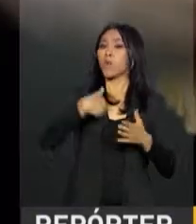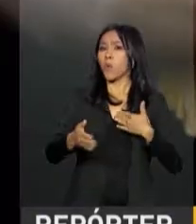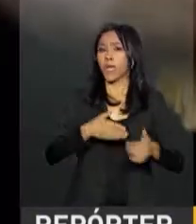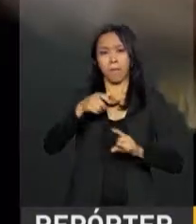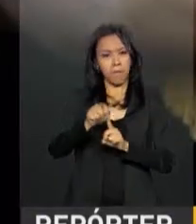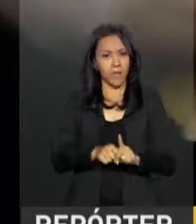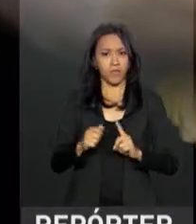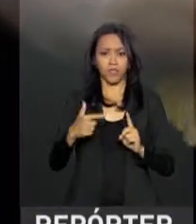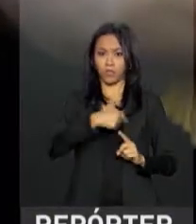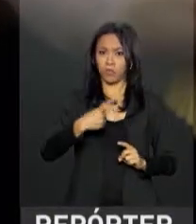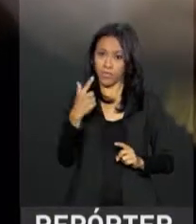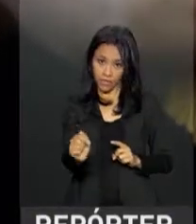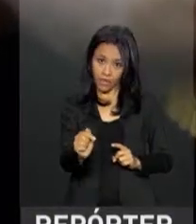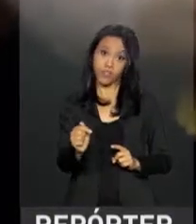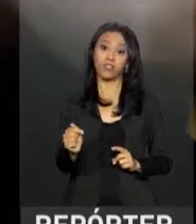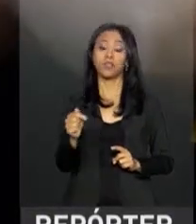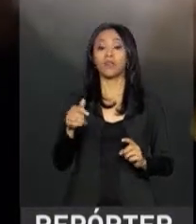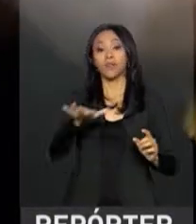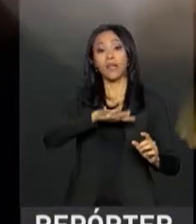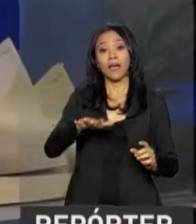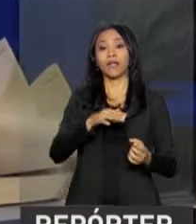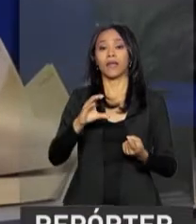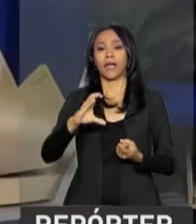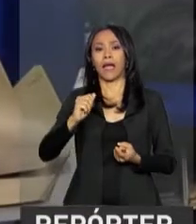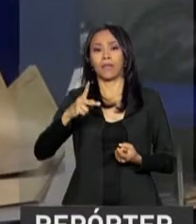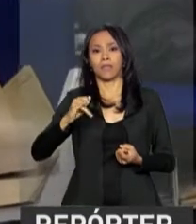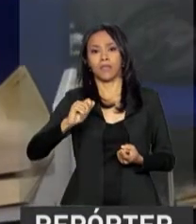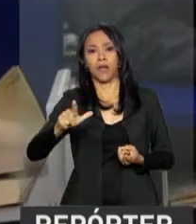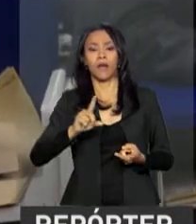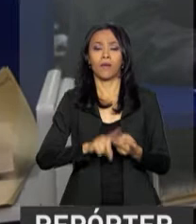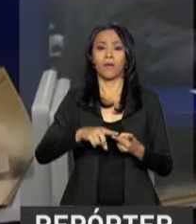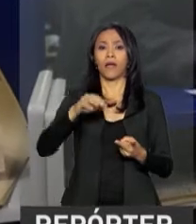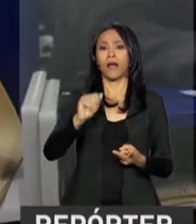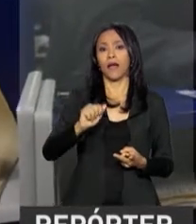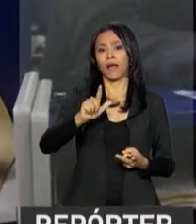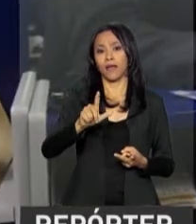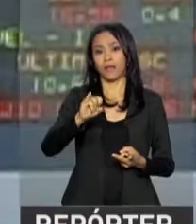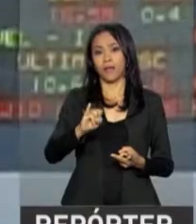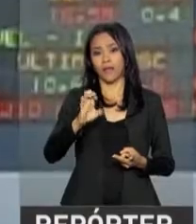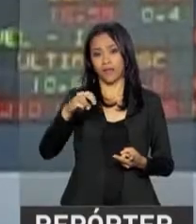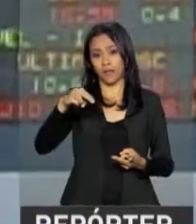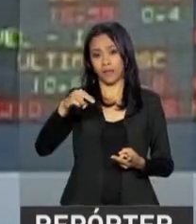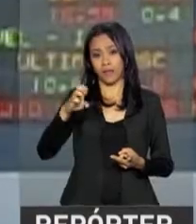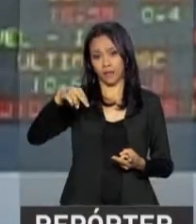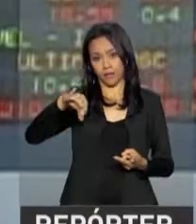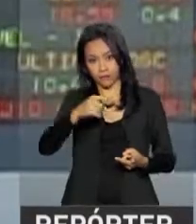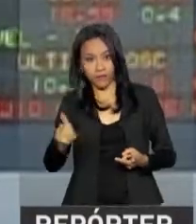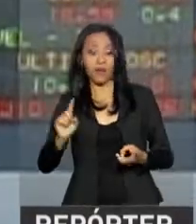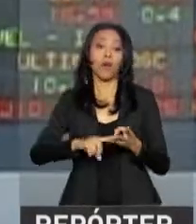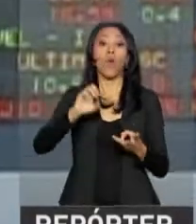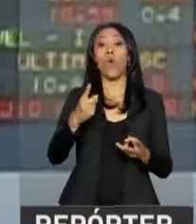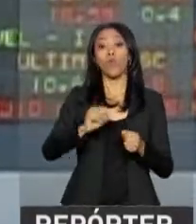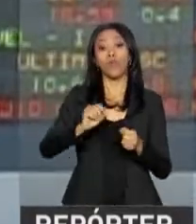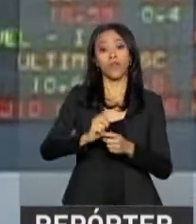17 ganho de capital na alienação de bens ou direitos sujeito à incidência de imposto de renda ou realizou operações